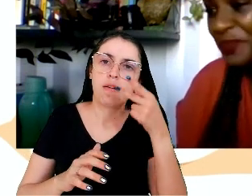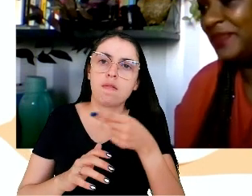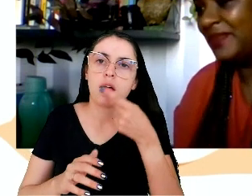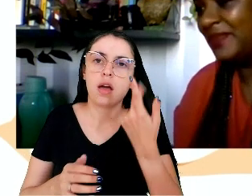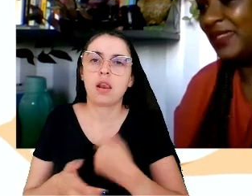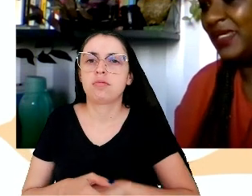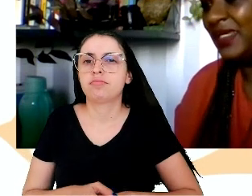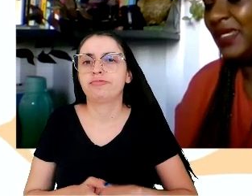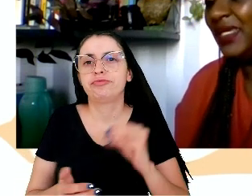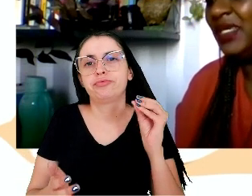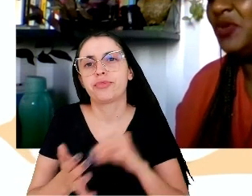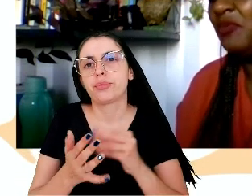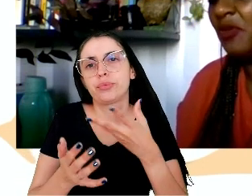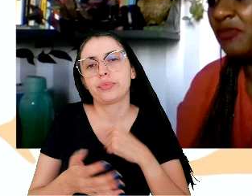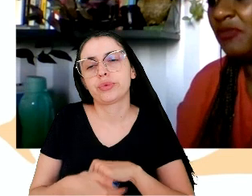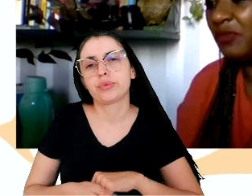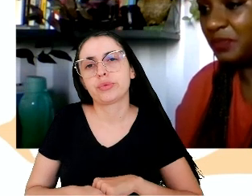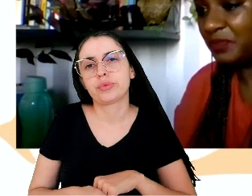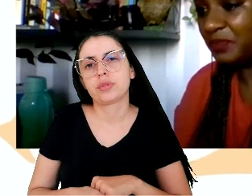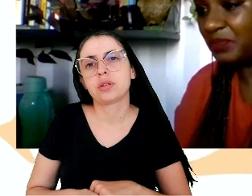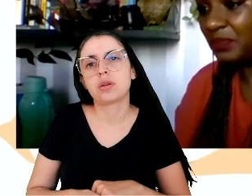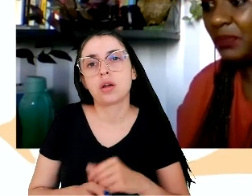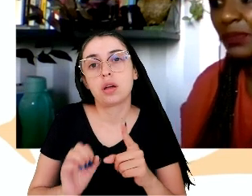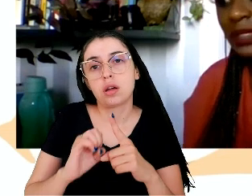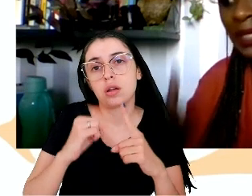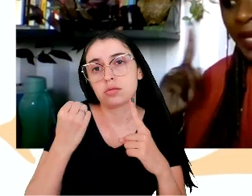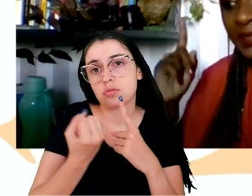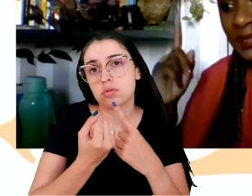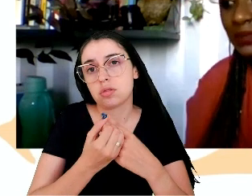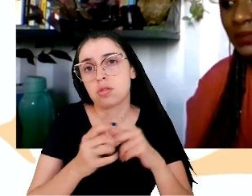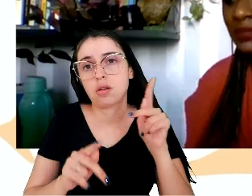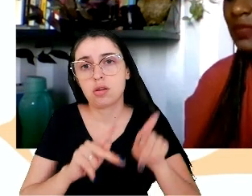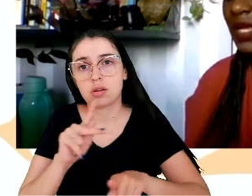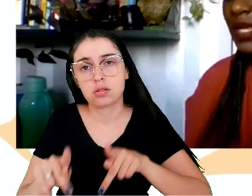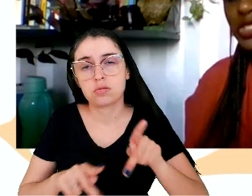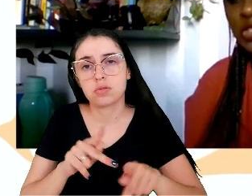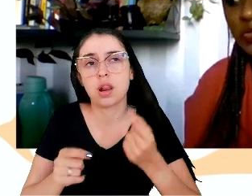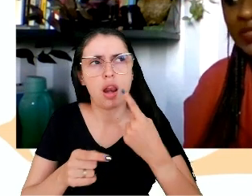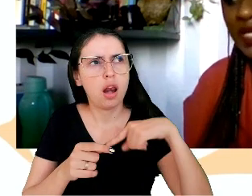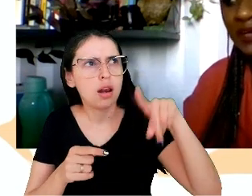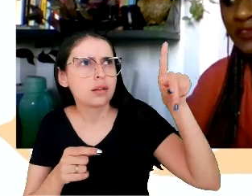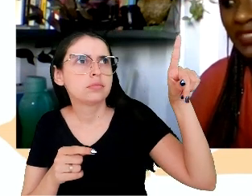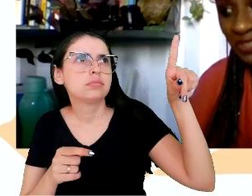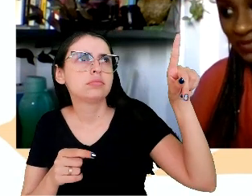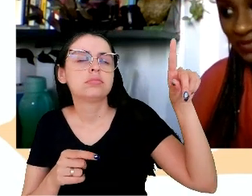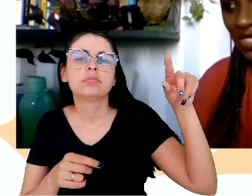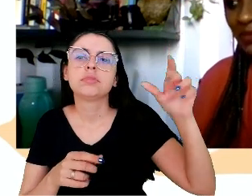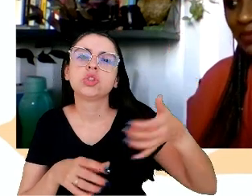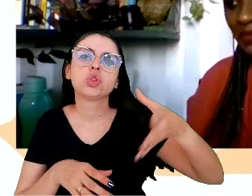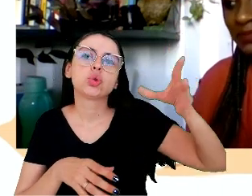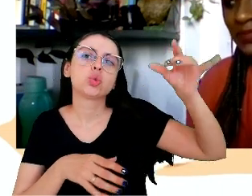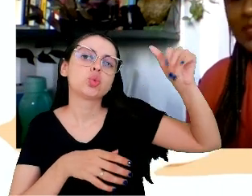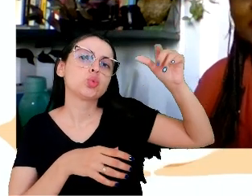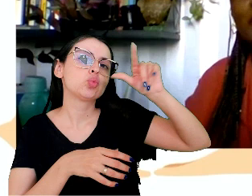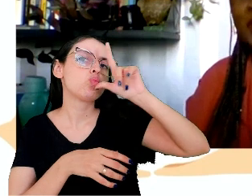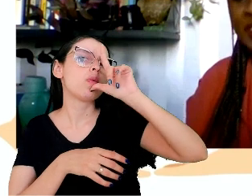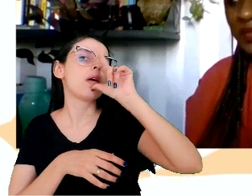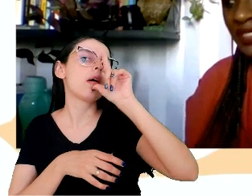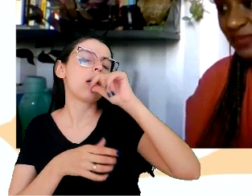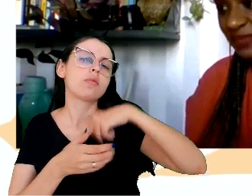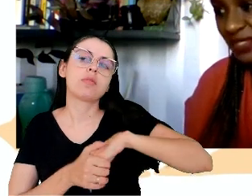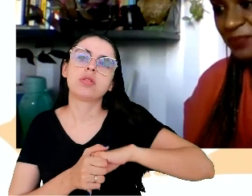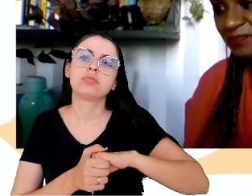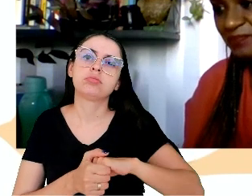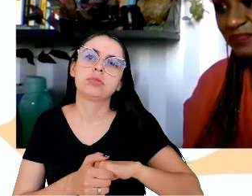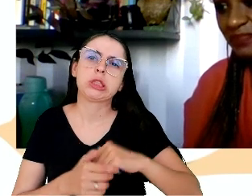frouxo. E que o povo, lá em cima, encha suas garrafinhas de água, senão vai